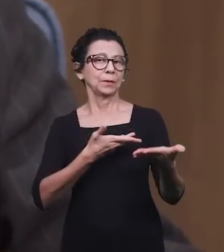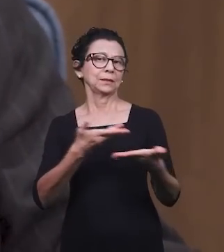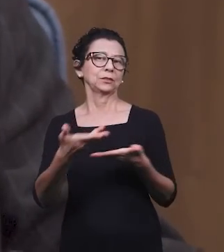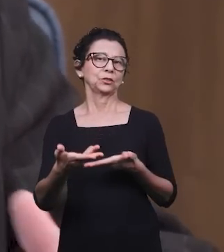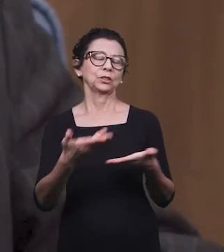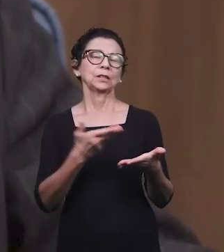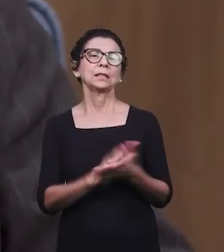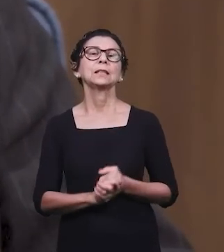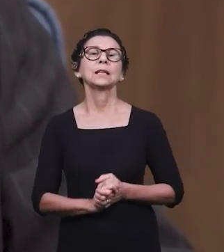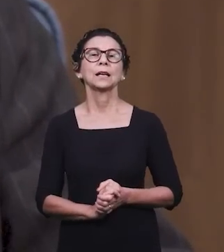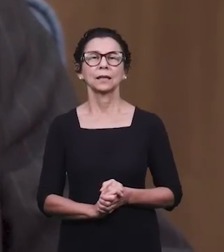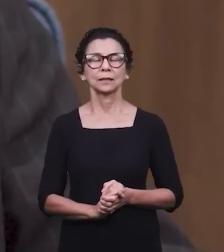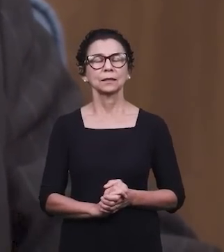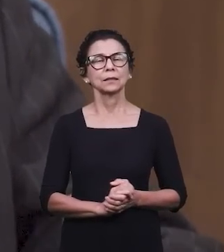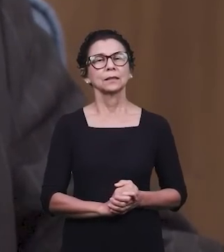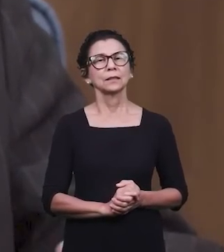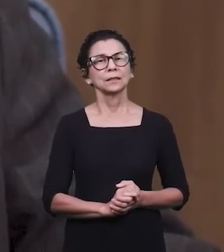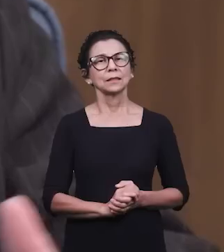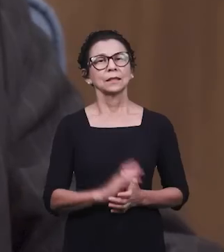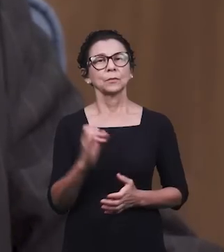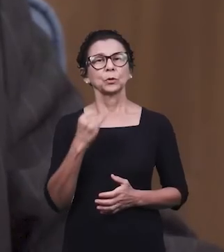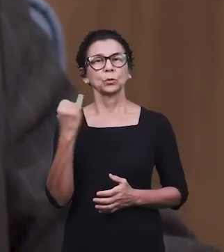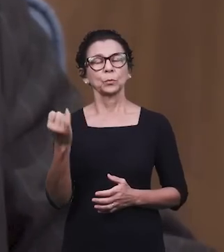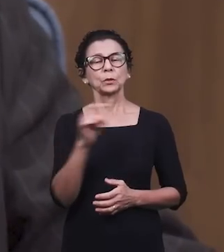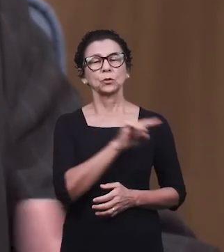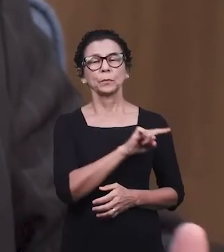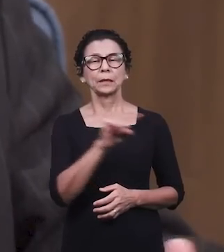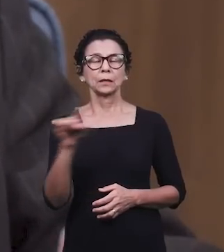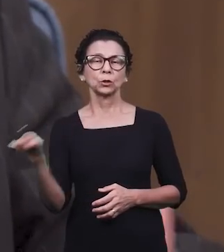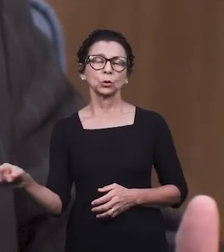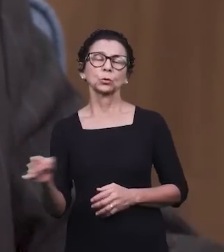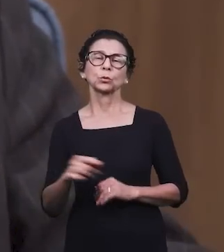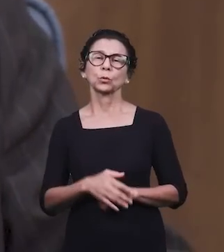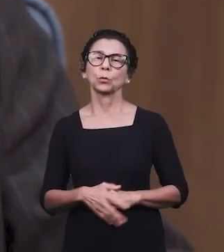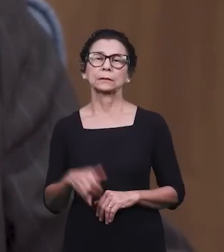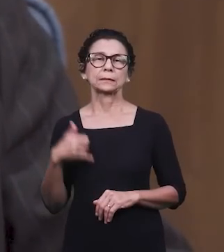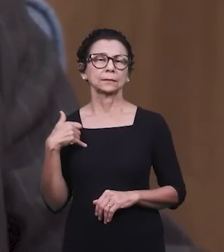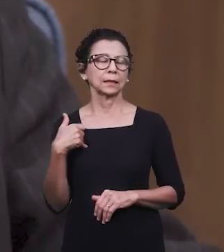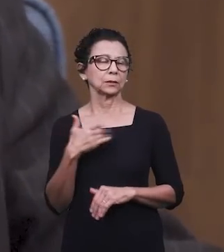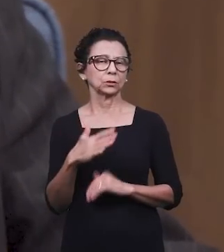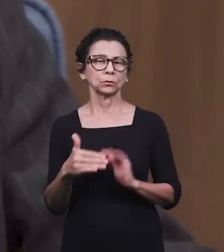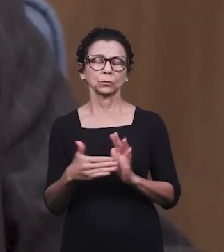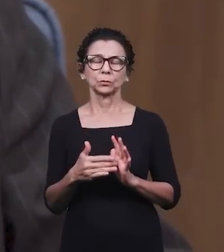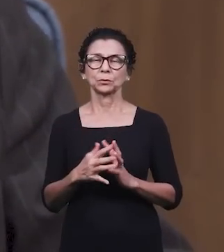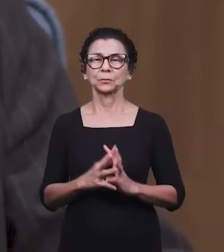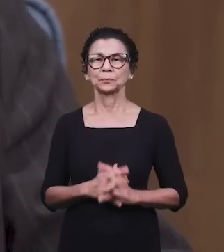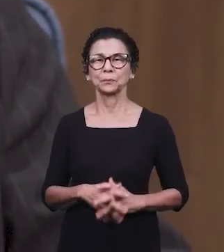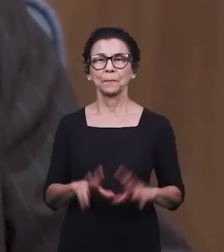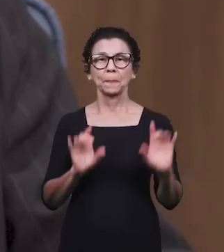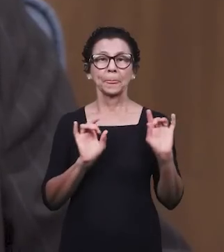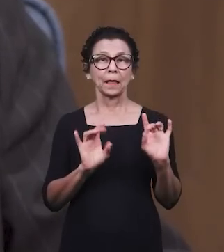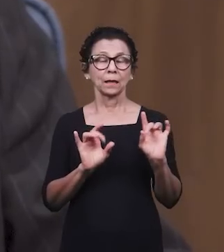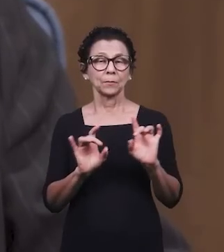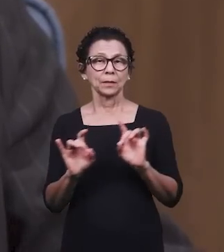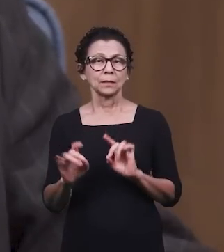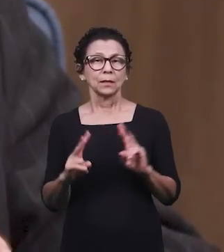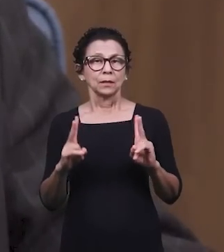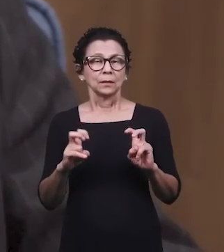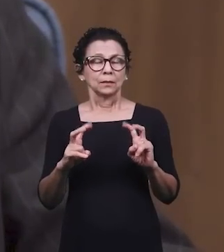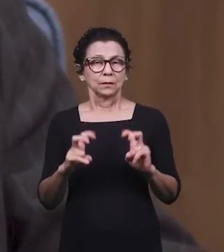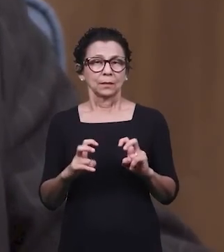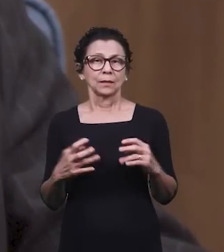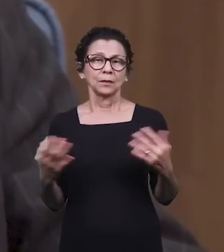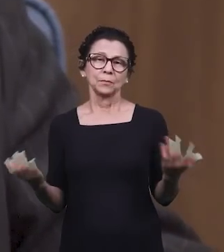atende todas as classes sociais, culturais, de idade, não importa. E hoje, em especial, esse tema que,